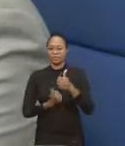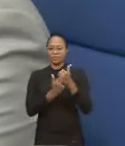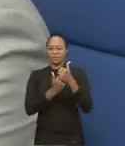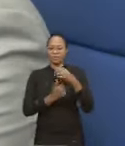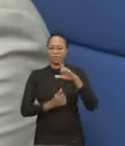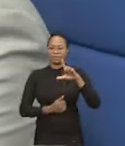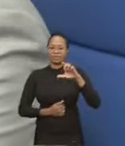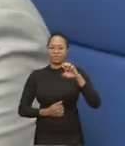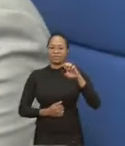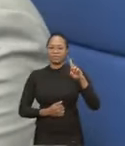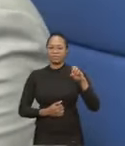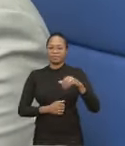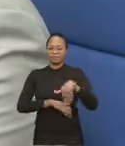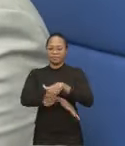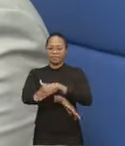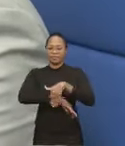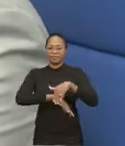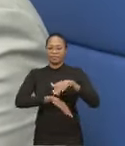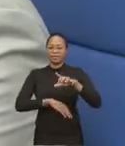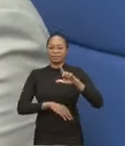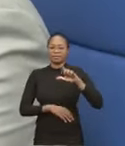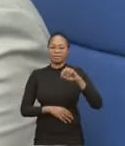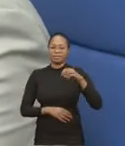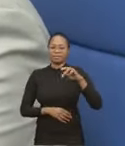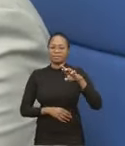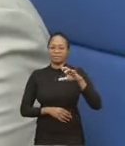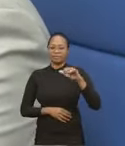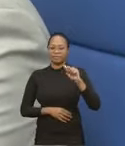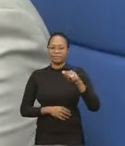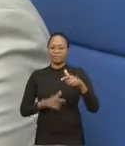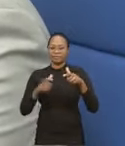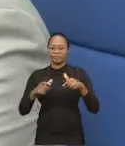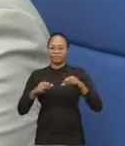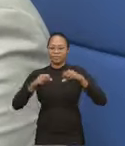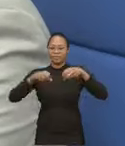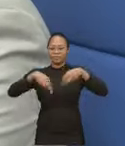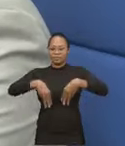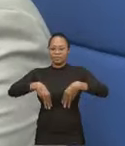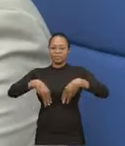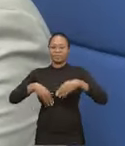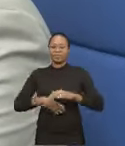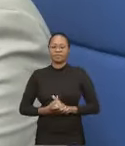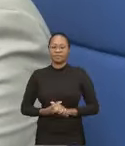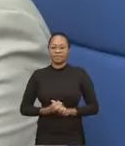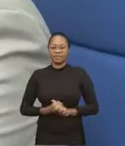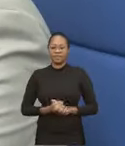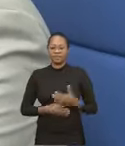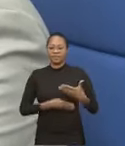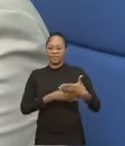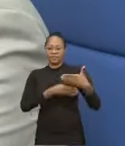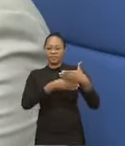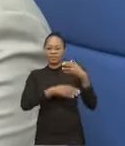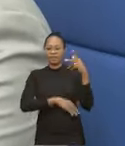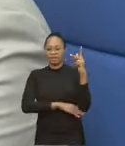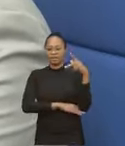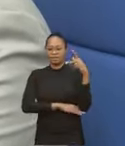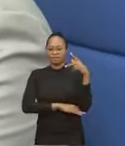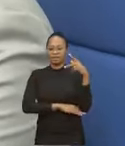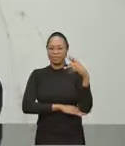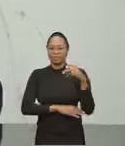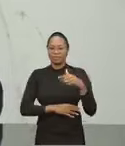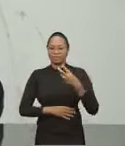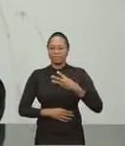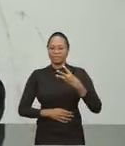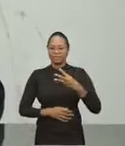na estrada do Areal, bairro Parque das Mangabas, Camaçari, Bahia, onde será construída a pracinha da terceira